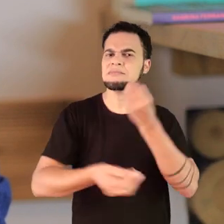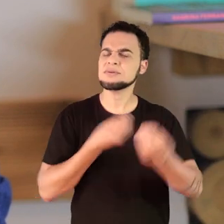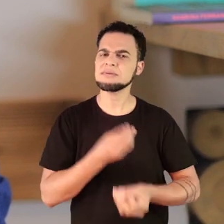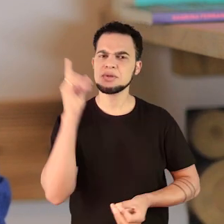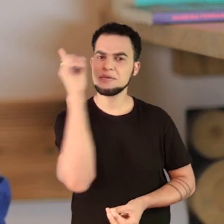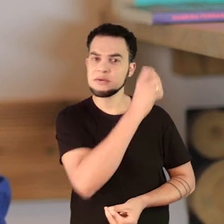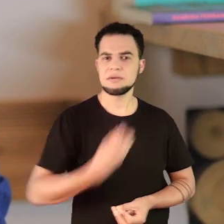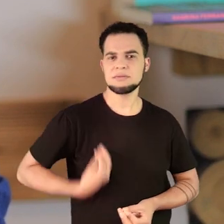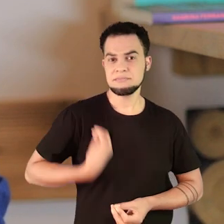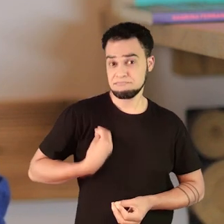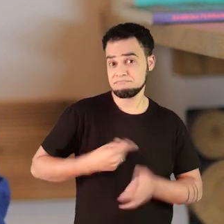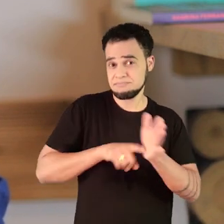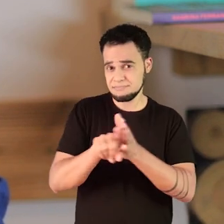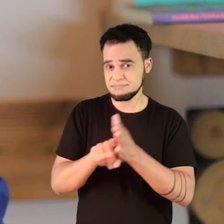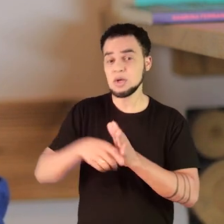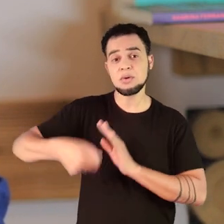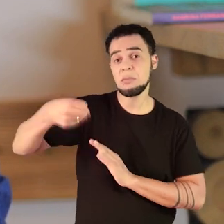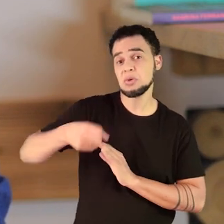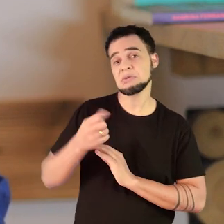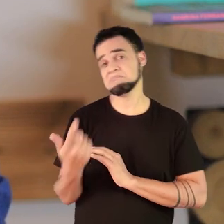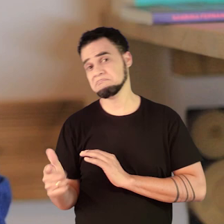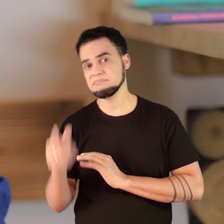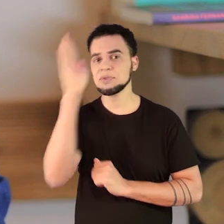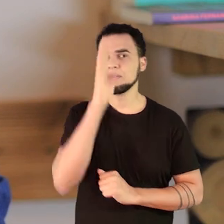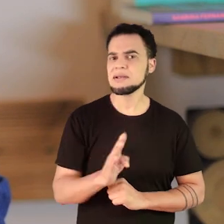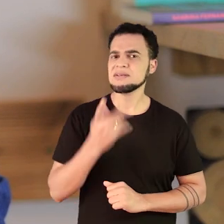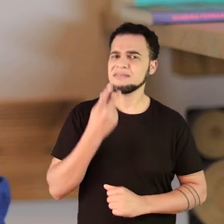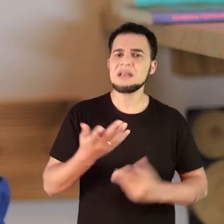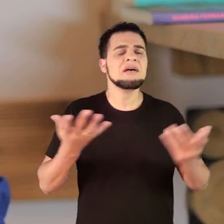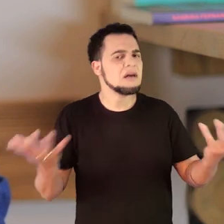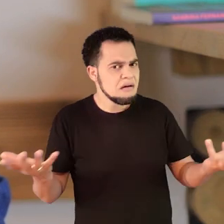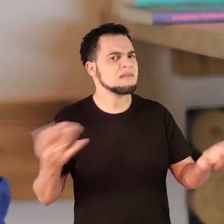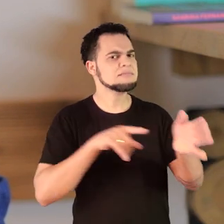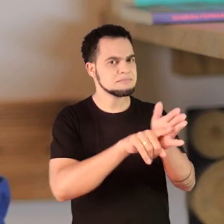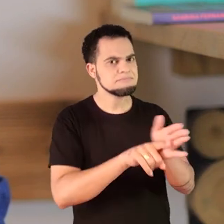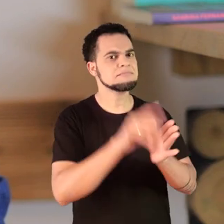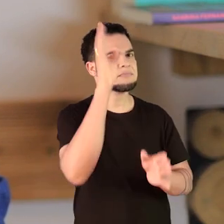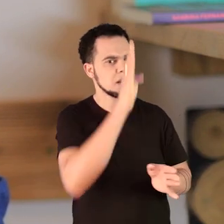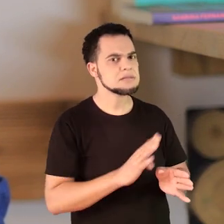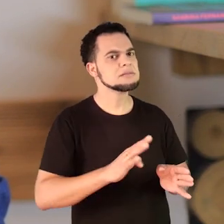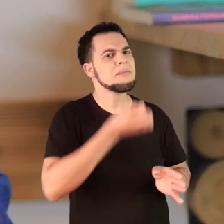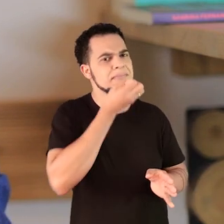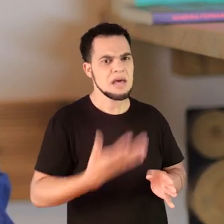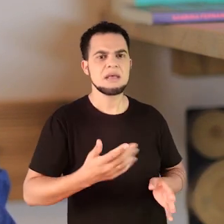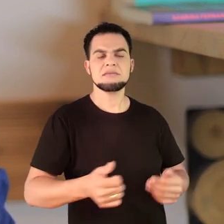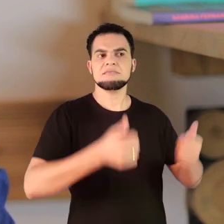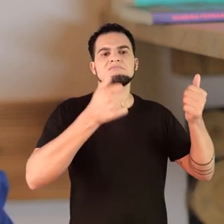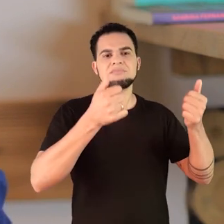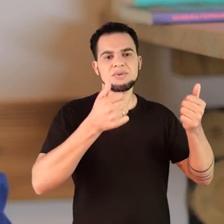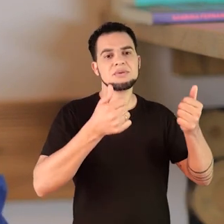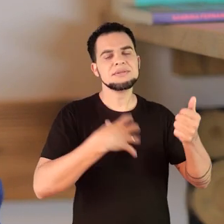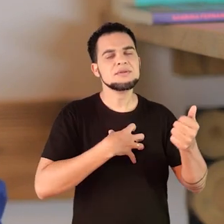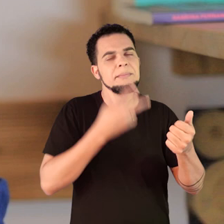é pesquisar com bolsa ou sem bolsa no Brasil e fala que, olha, pesquisador no Brasil merece muito, a gente se sente